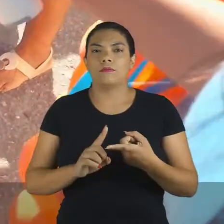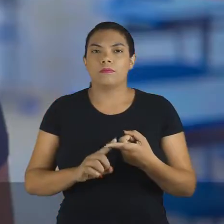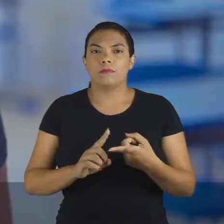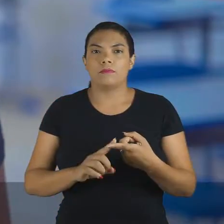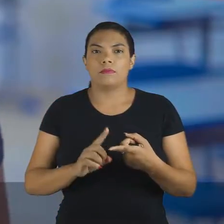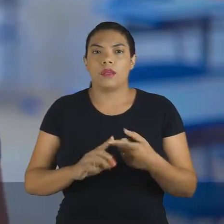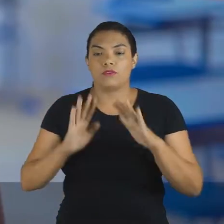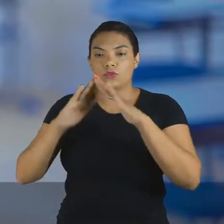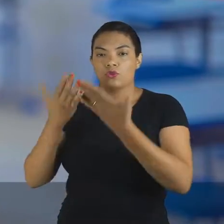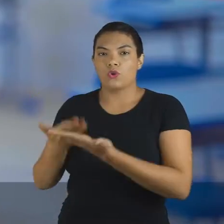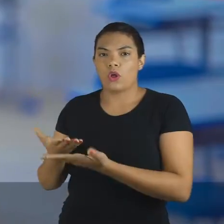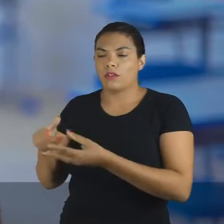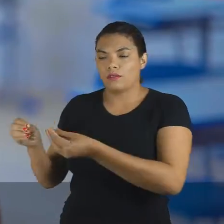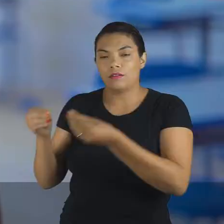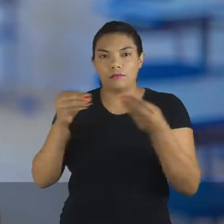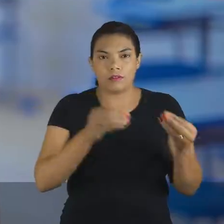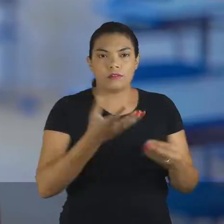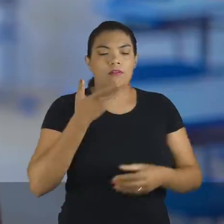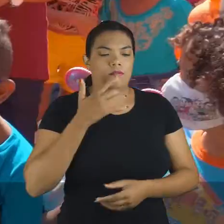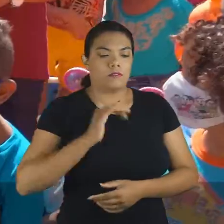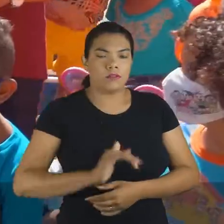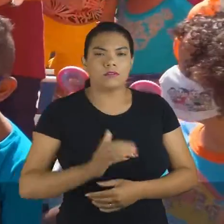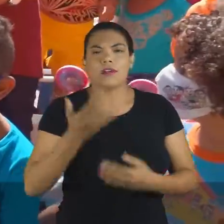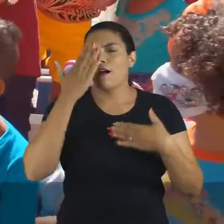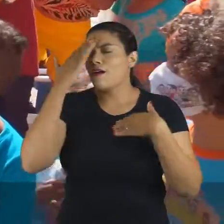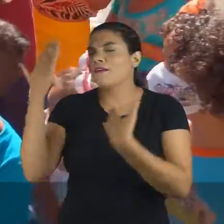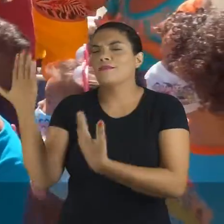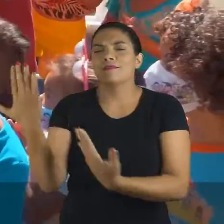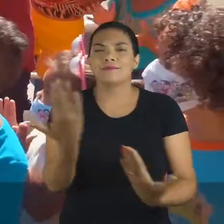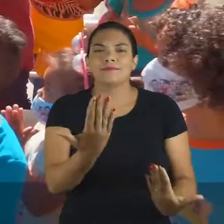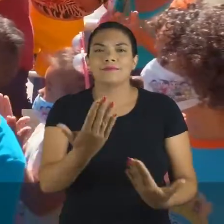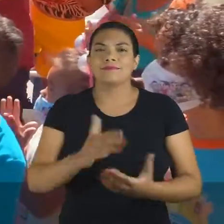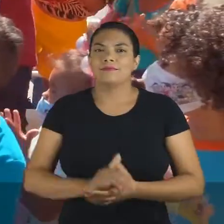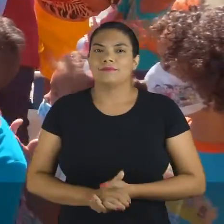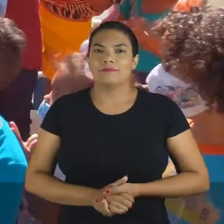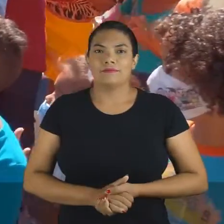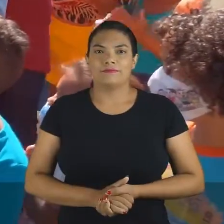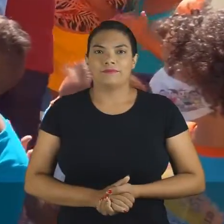que a escola está oferecendo para as crianças. Eu agradeço muito.